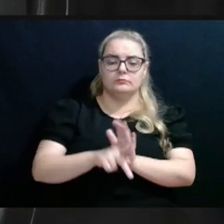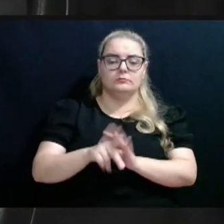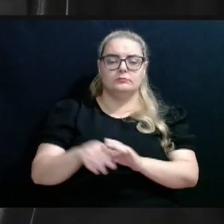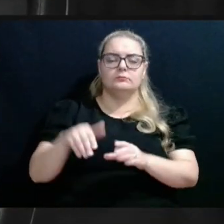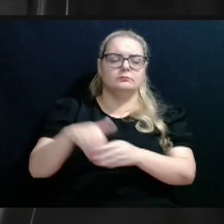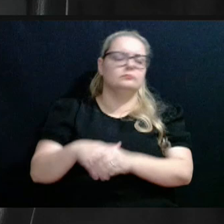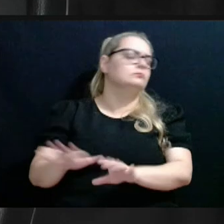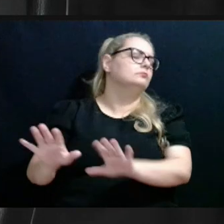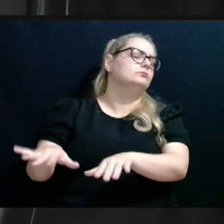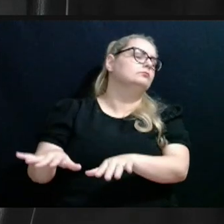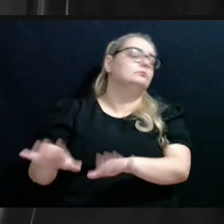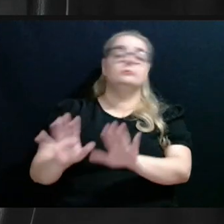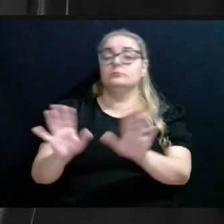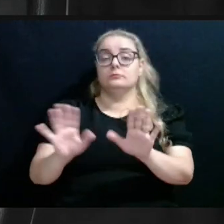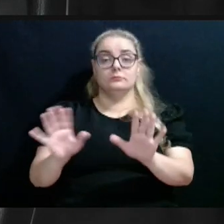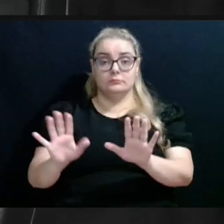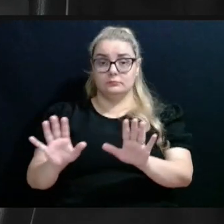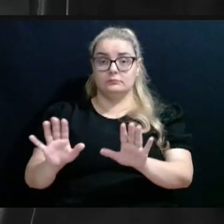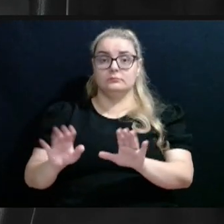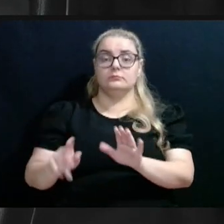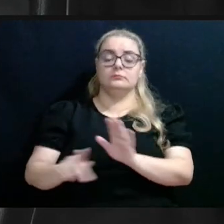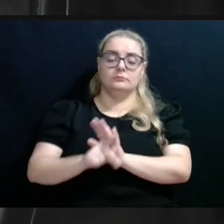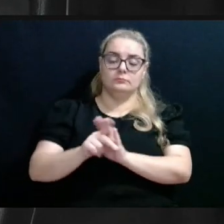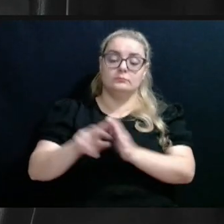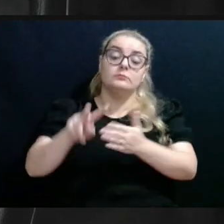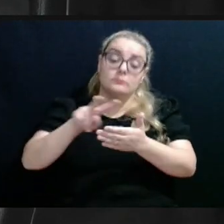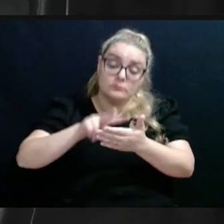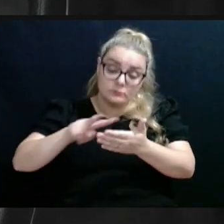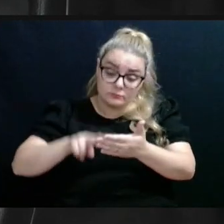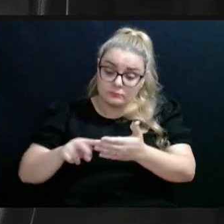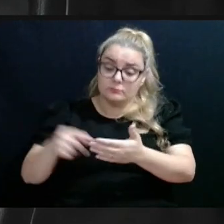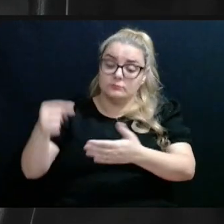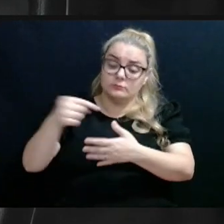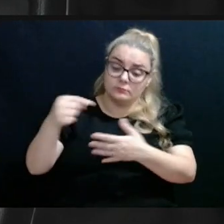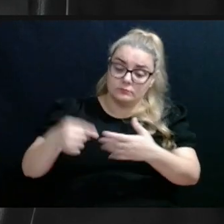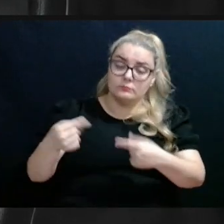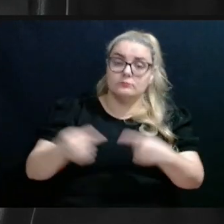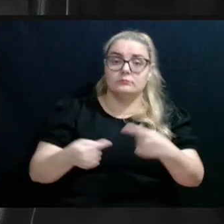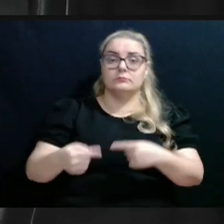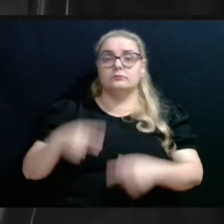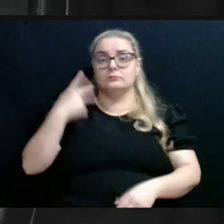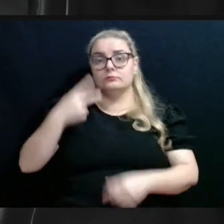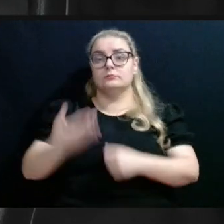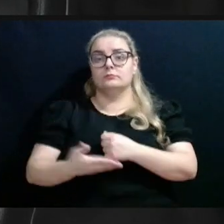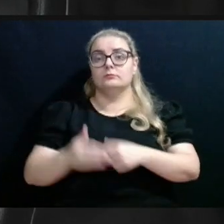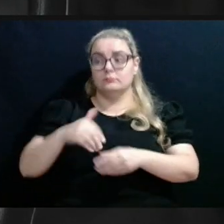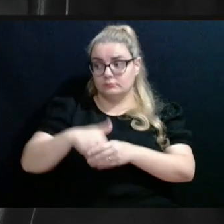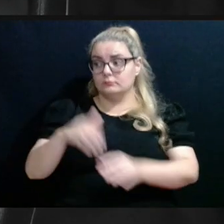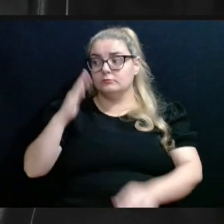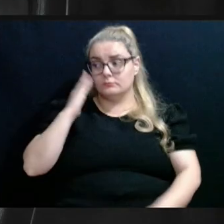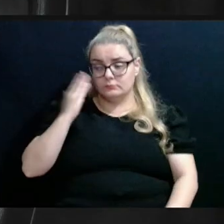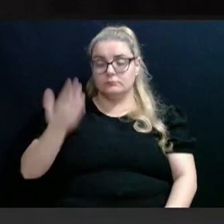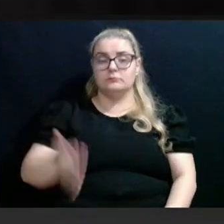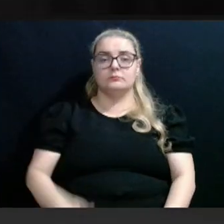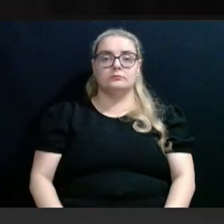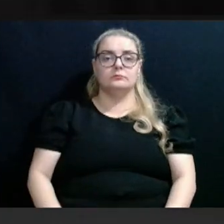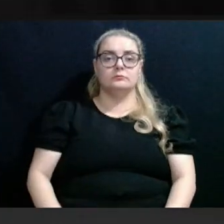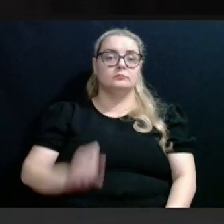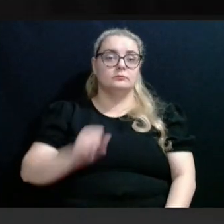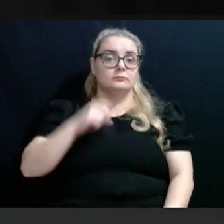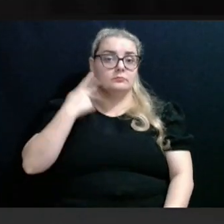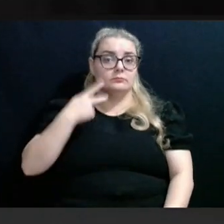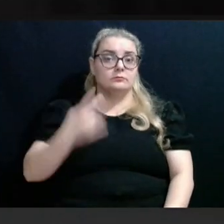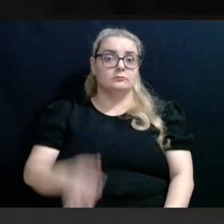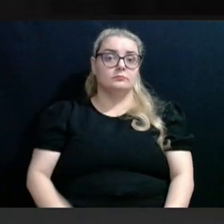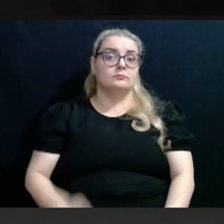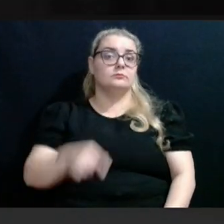nós debatemos o projeto item a item para que o vereador da base também entenda o que está votando. Sim, vereador. E esse ano?